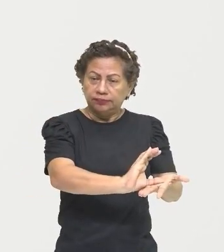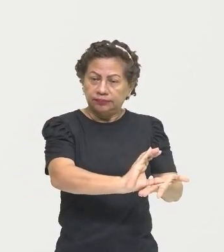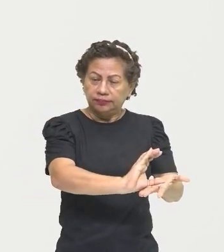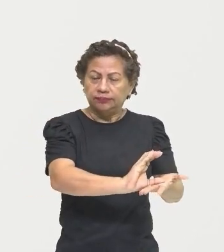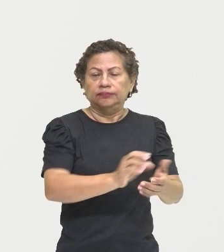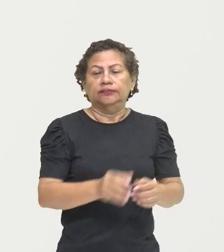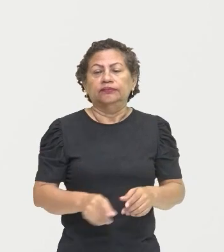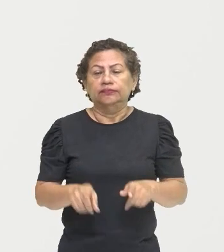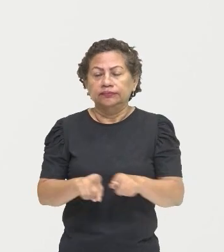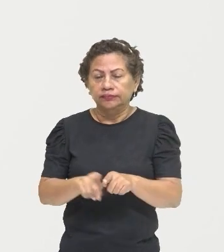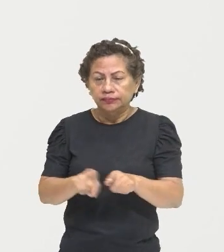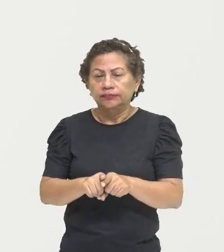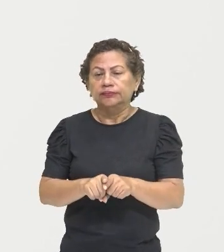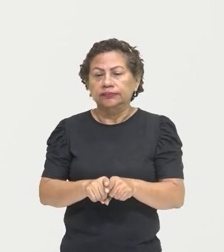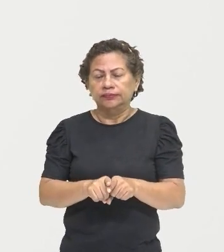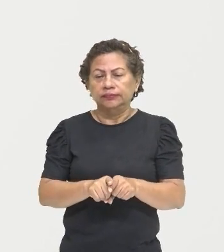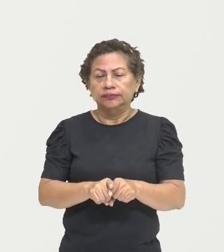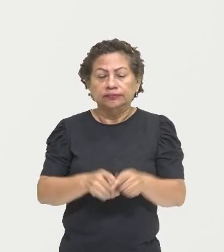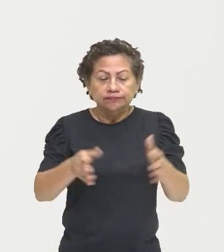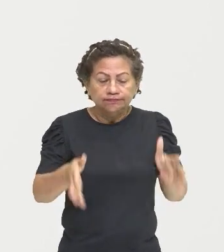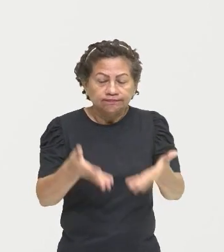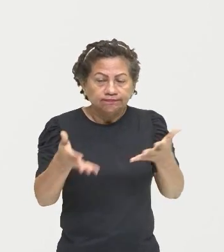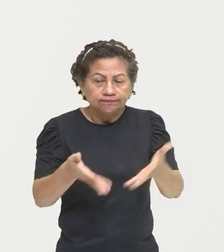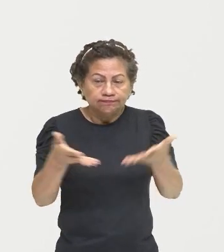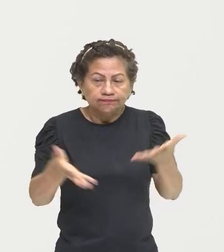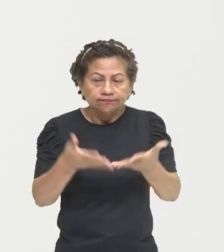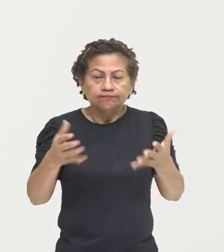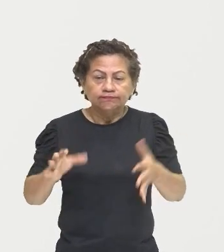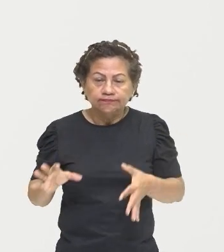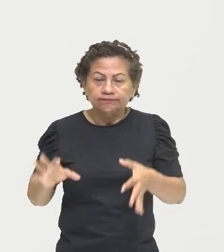esses investimentos e incentivos estavam ligados